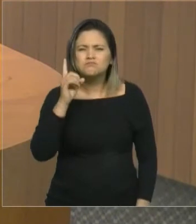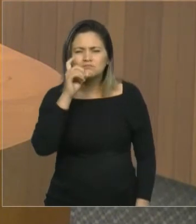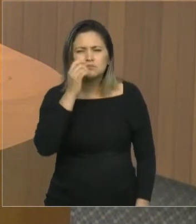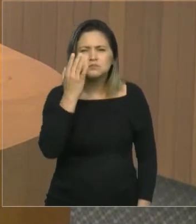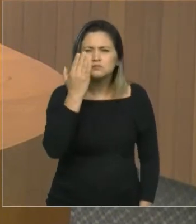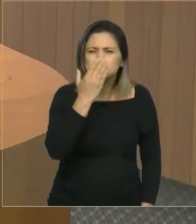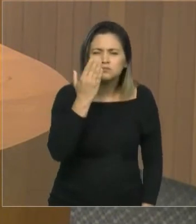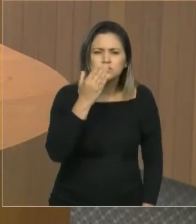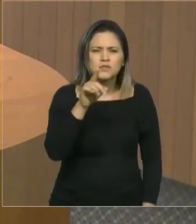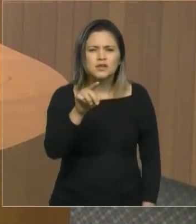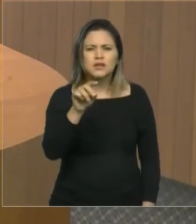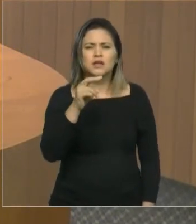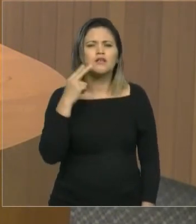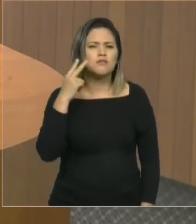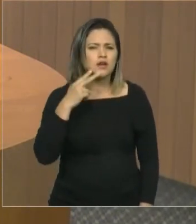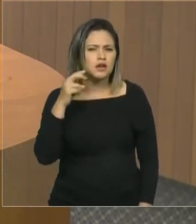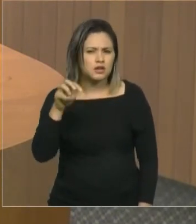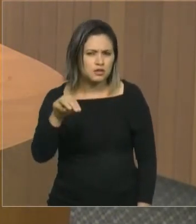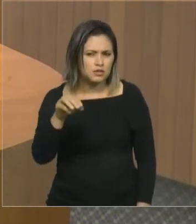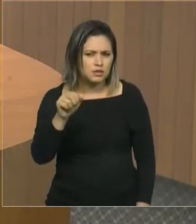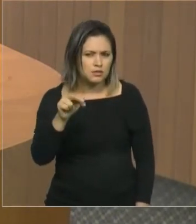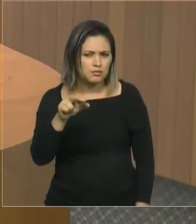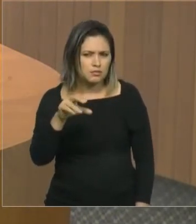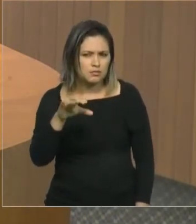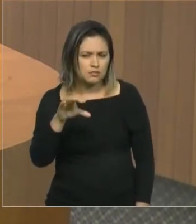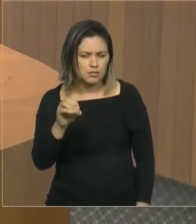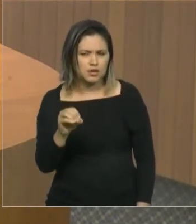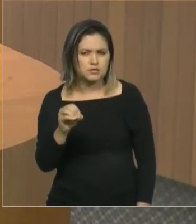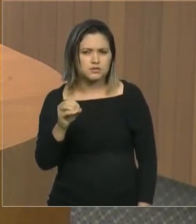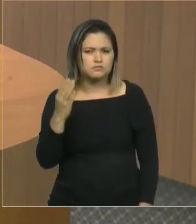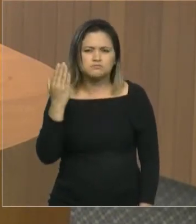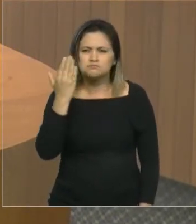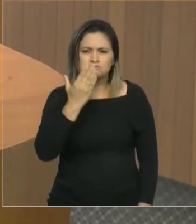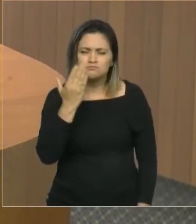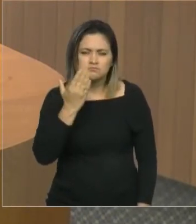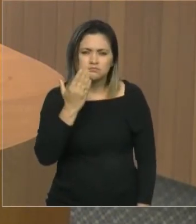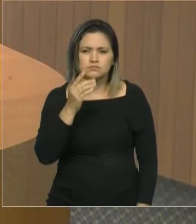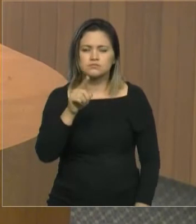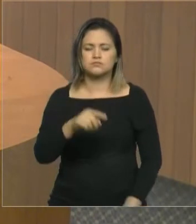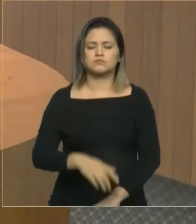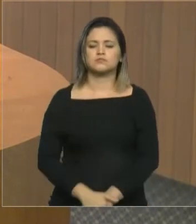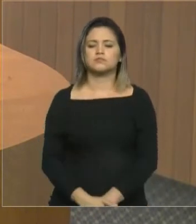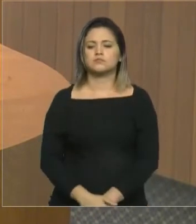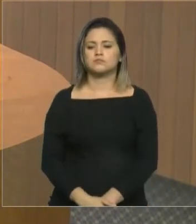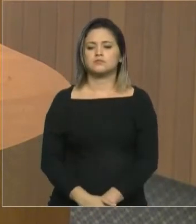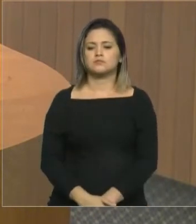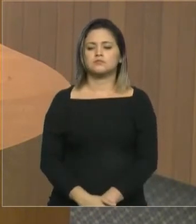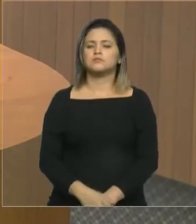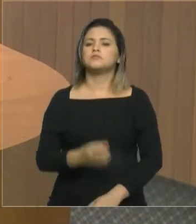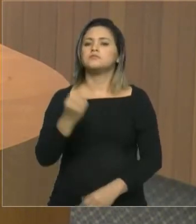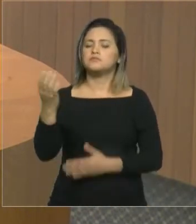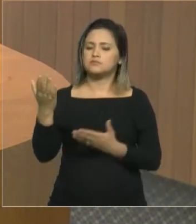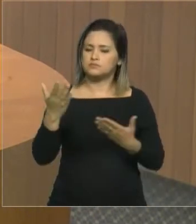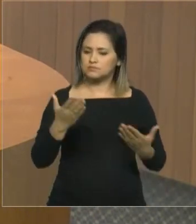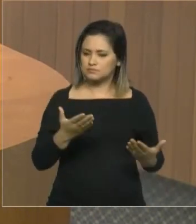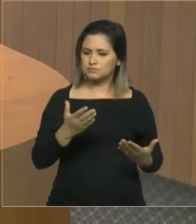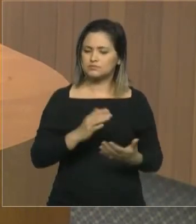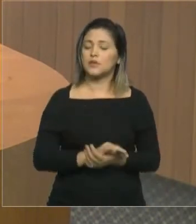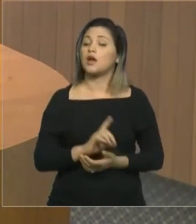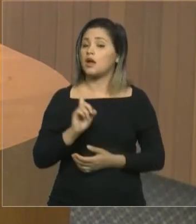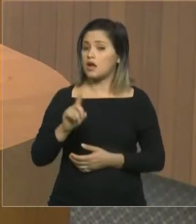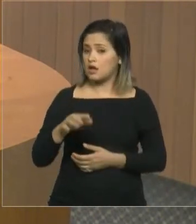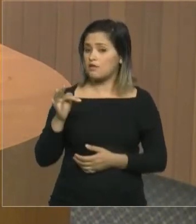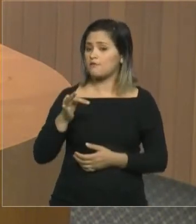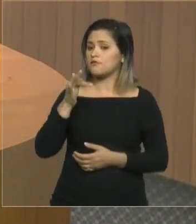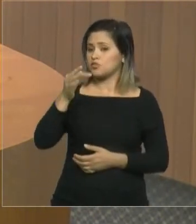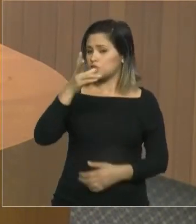Márcio, lá de São João dos Patos. Pareceu com ele, que eu estou sem óculos, não estou identificando 100%. Aproveitar e cumprimentá-lo... É nosso futuro prefeito de São João dos